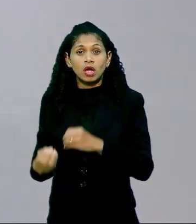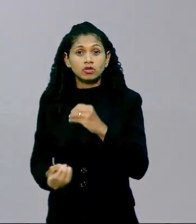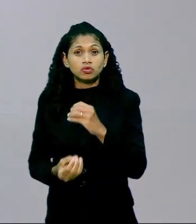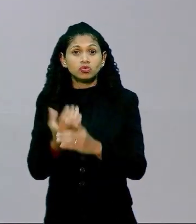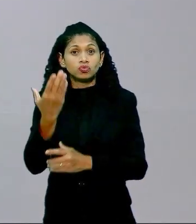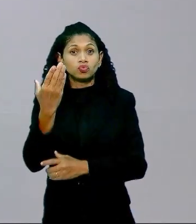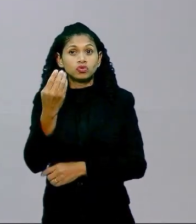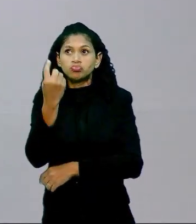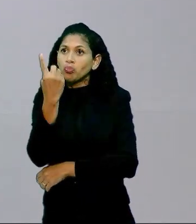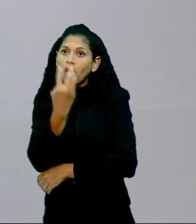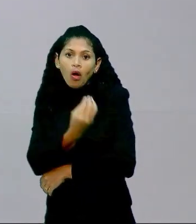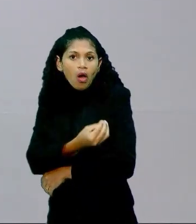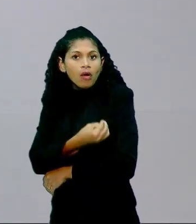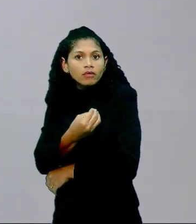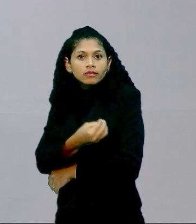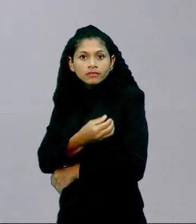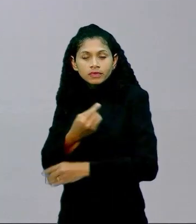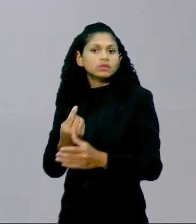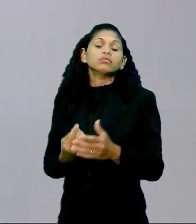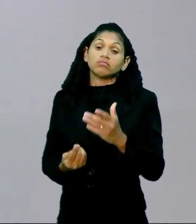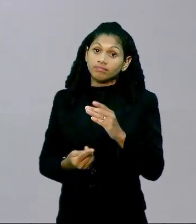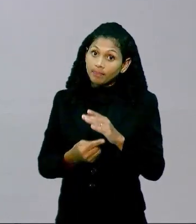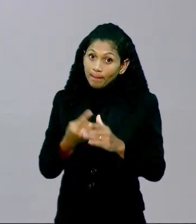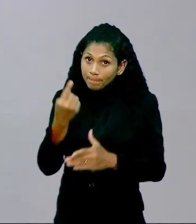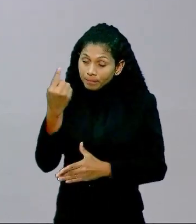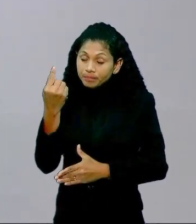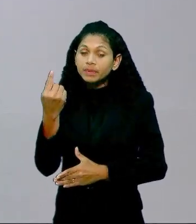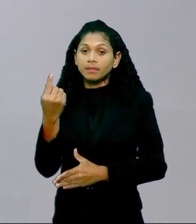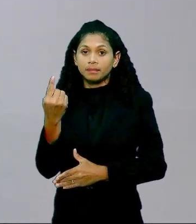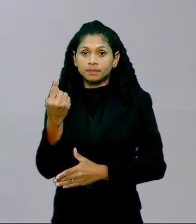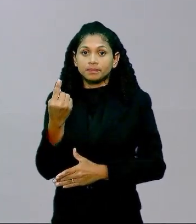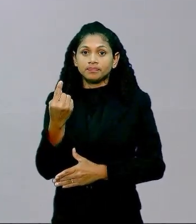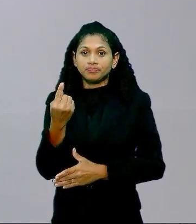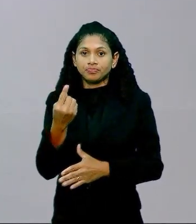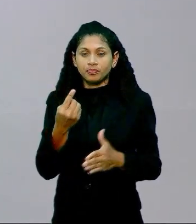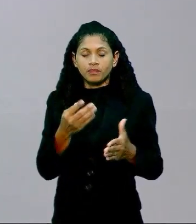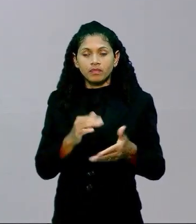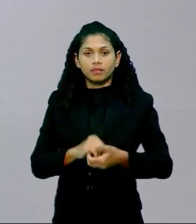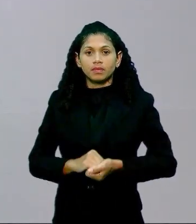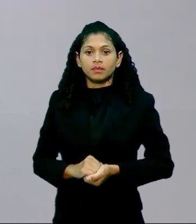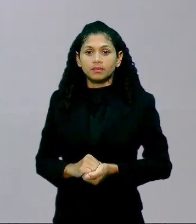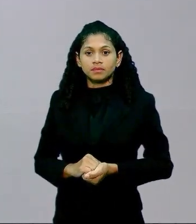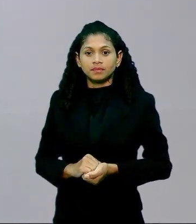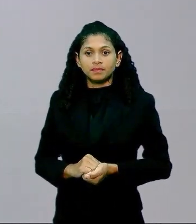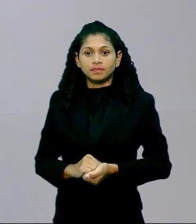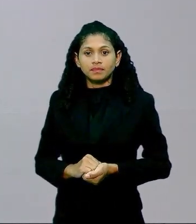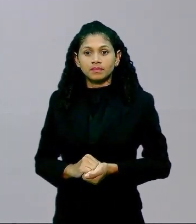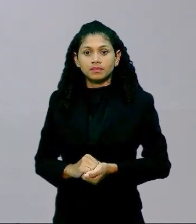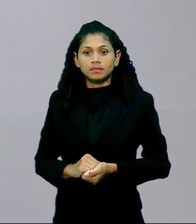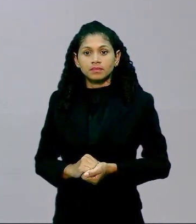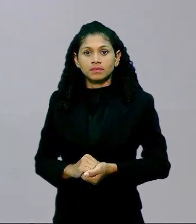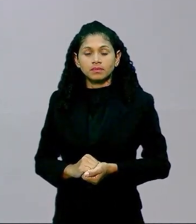surge uma vida primária. Então, sucessão ecológica primária, a partir dali.